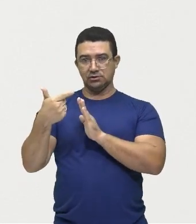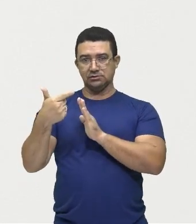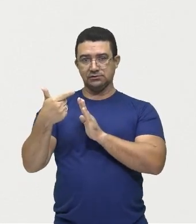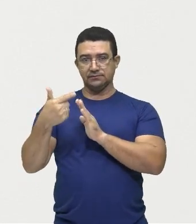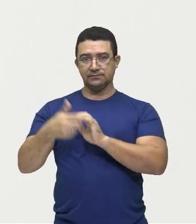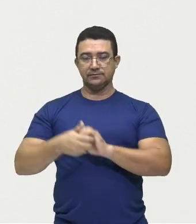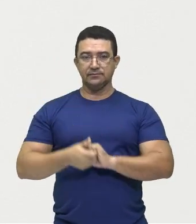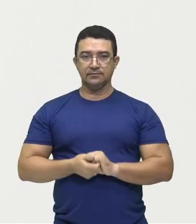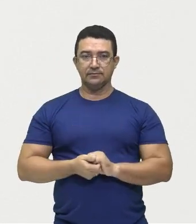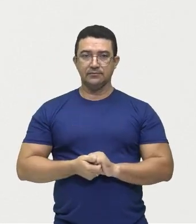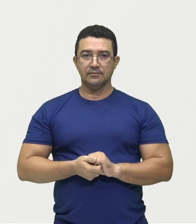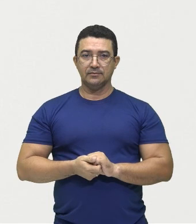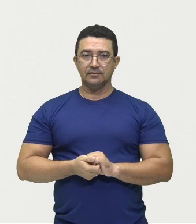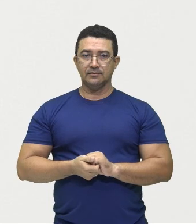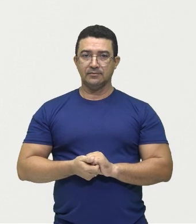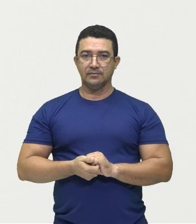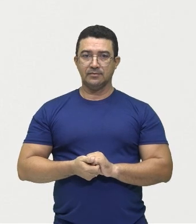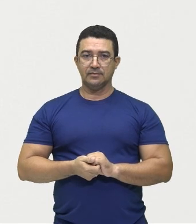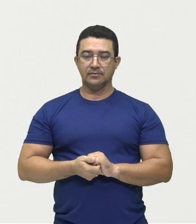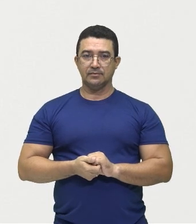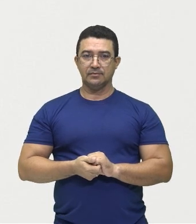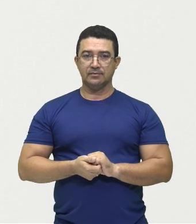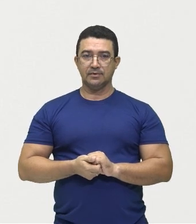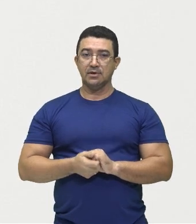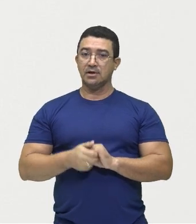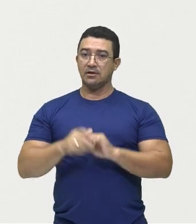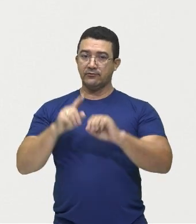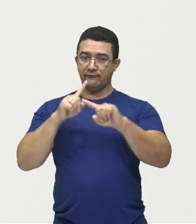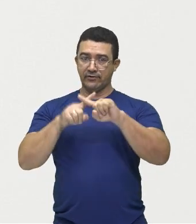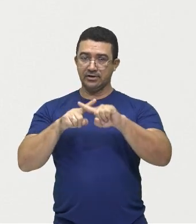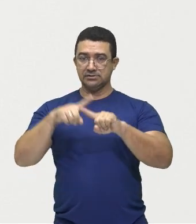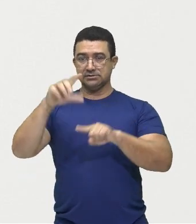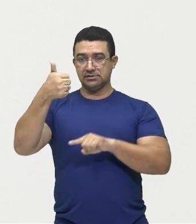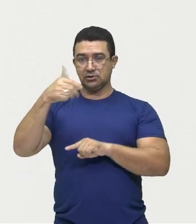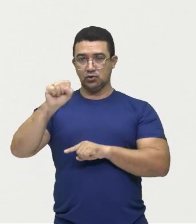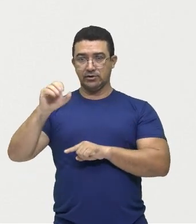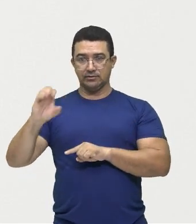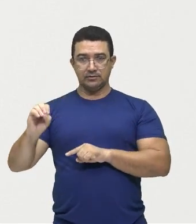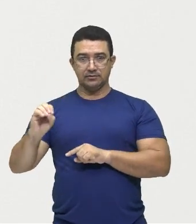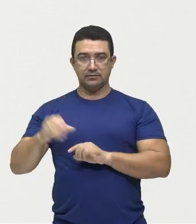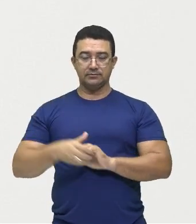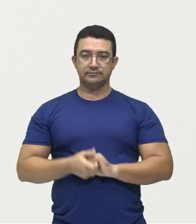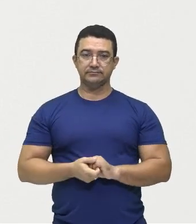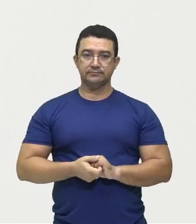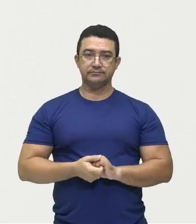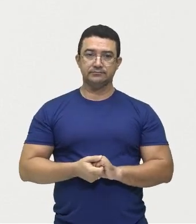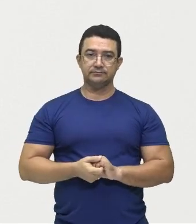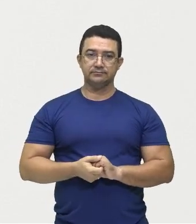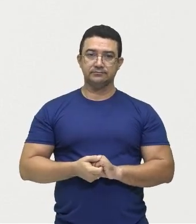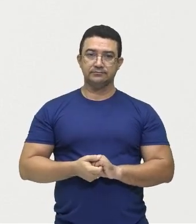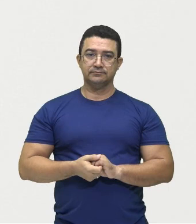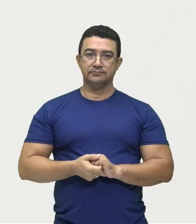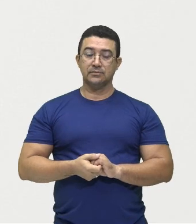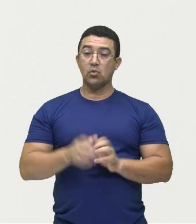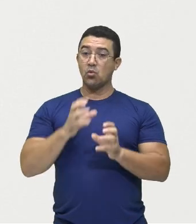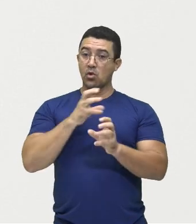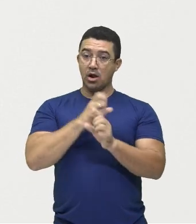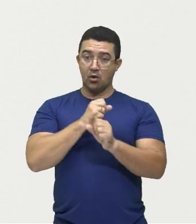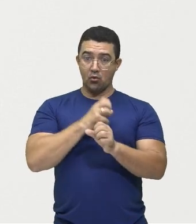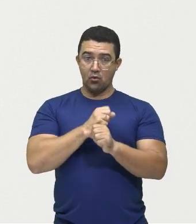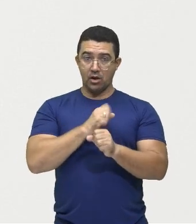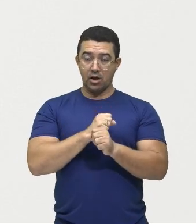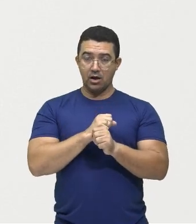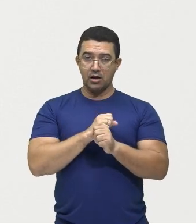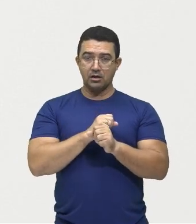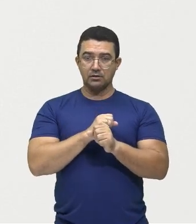de lados do polígono, tá? Vezes 180. Olha o comentário. Para o cálculo